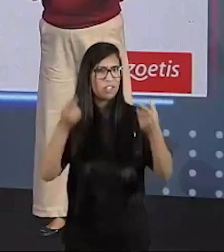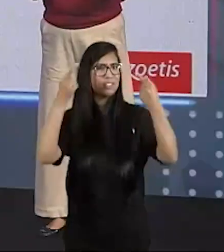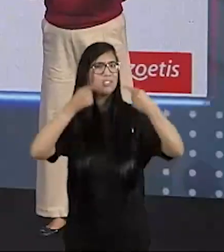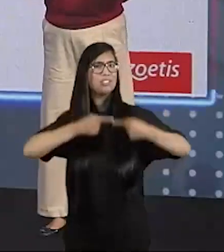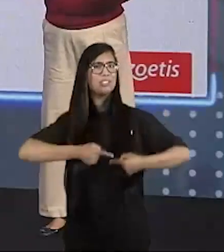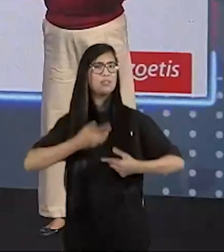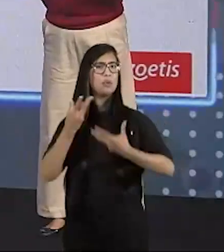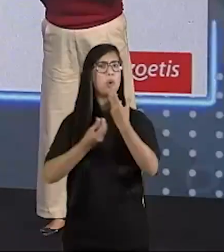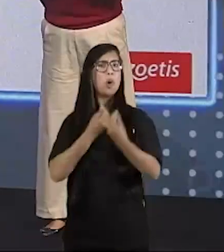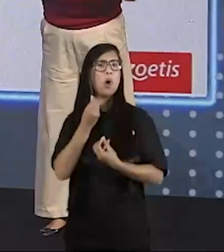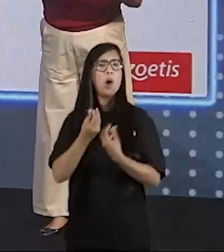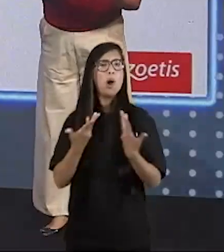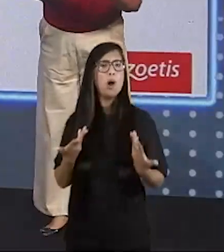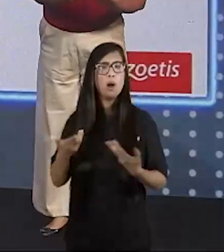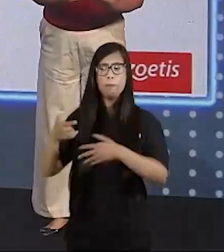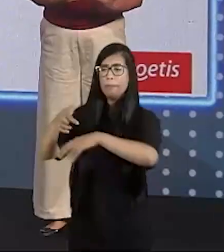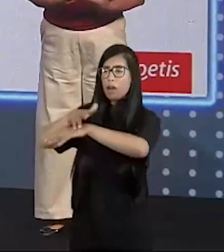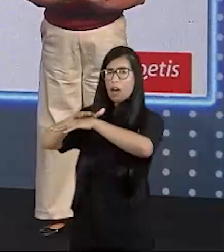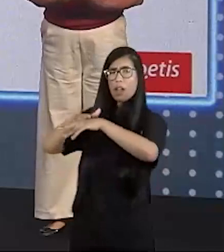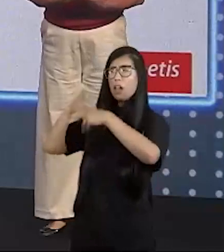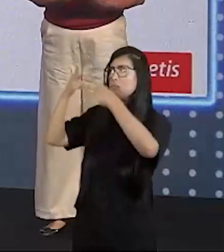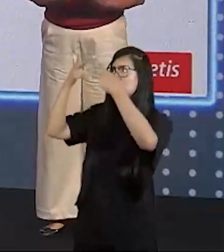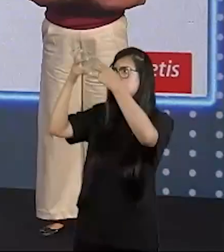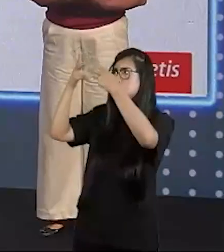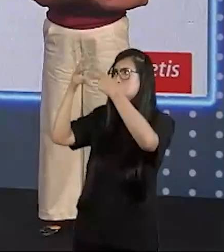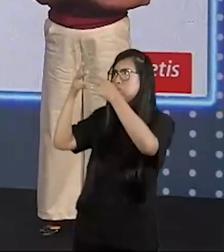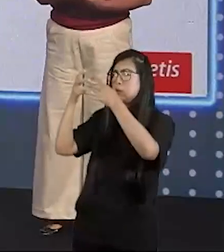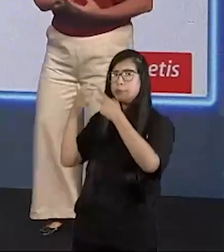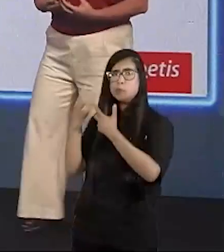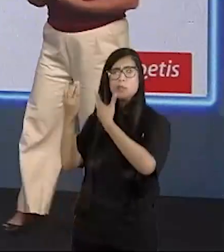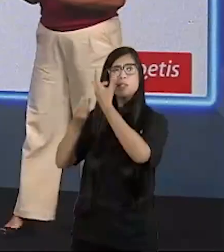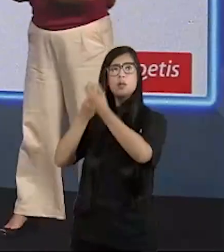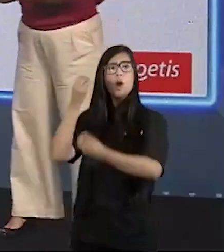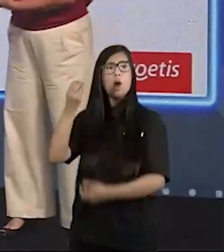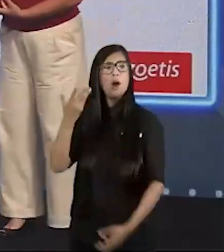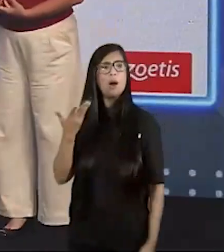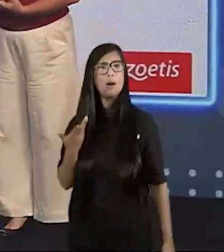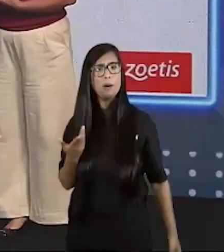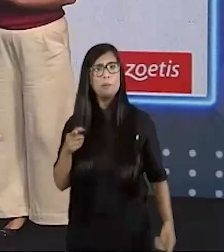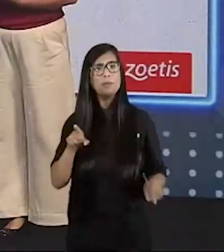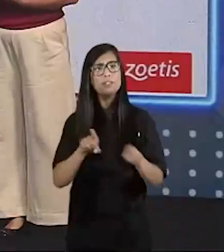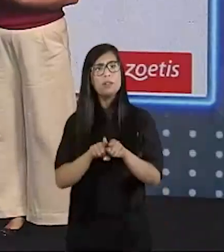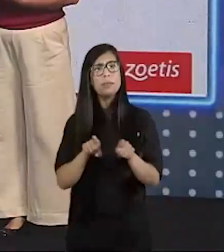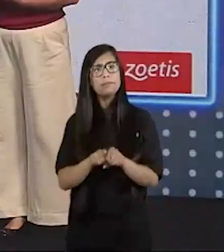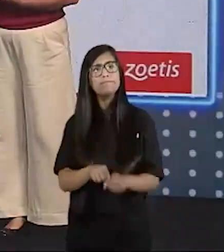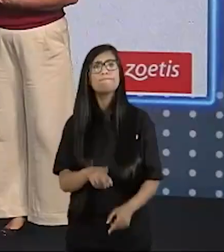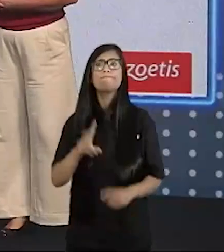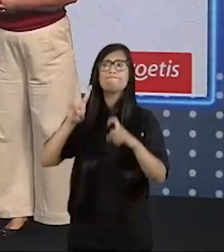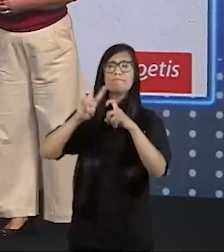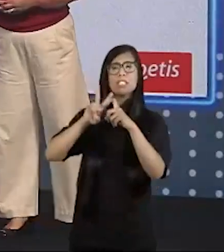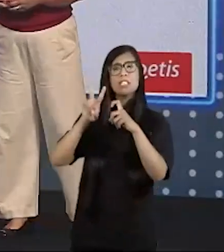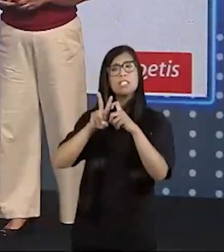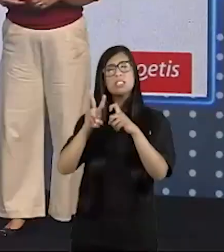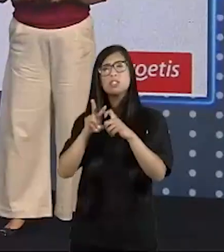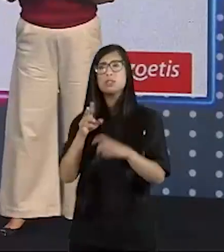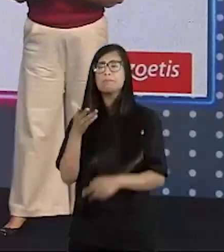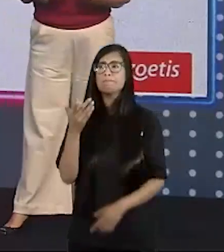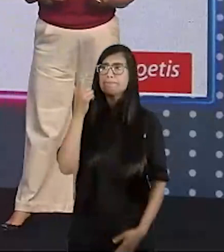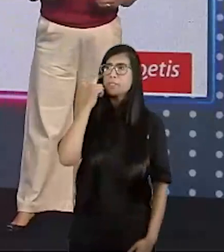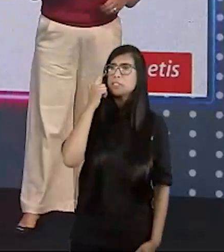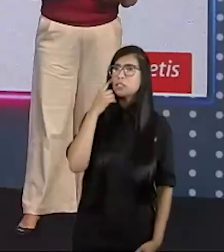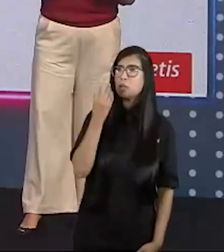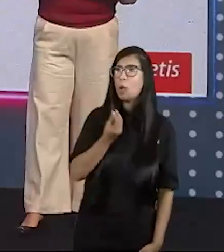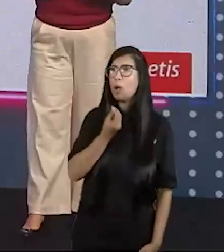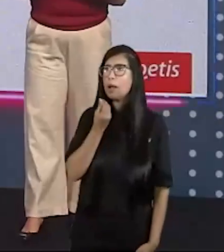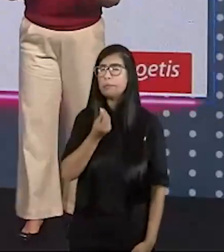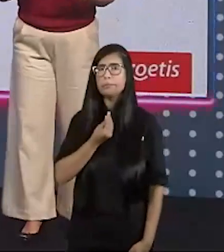lesão, a macroscopia do paciente, com a suspeita clínica. E